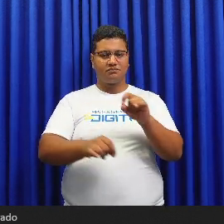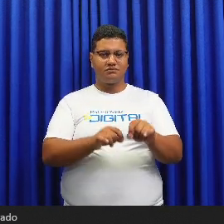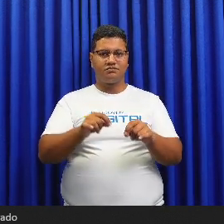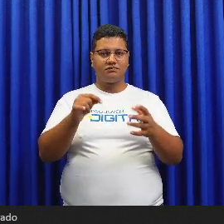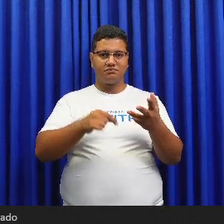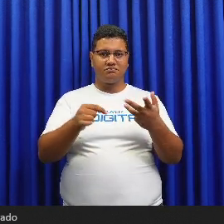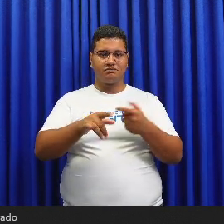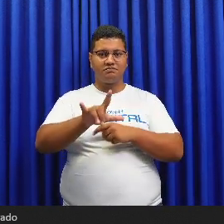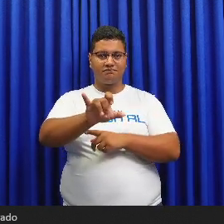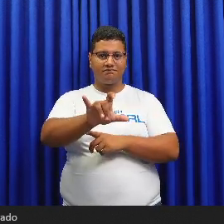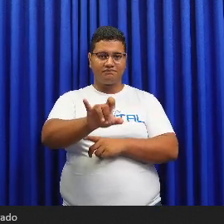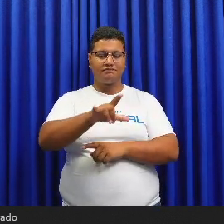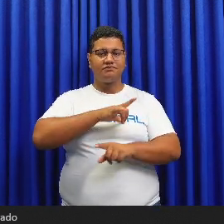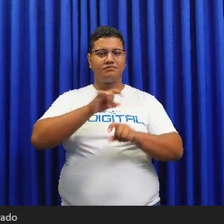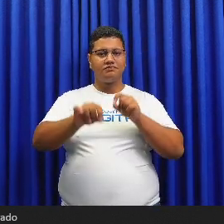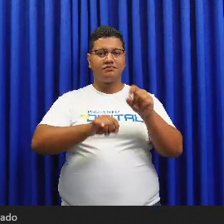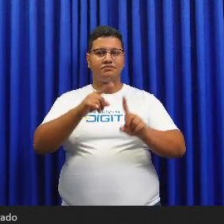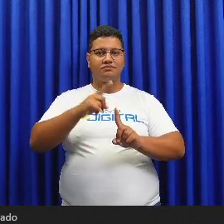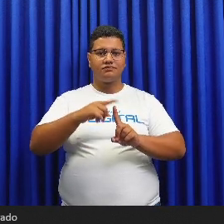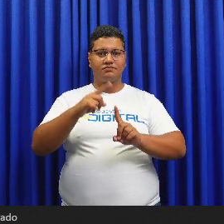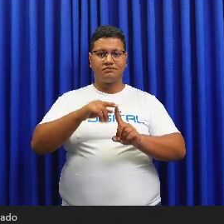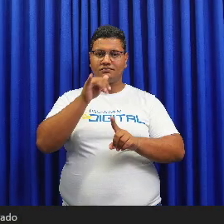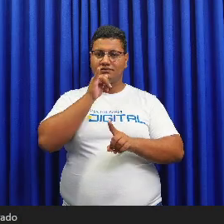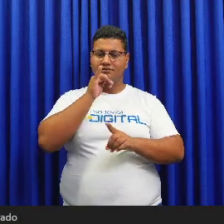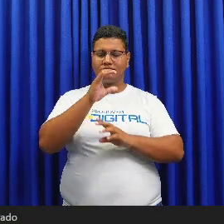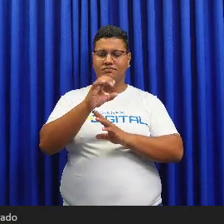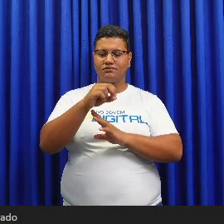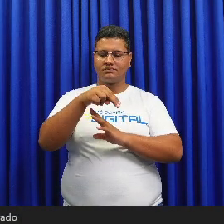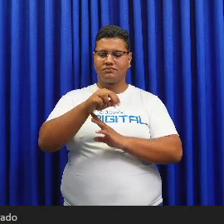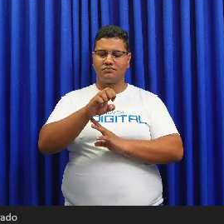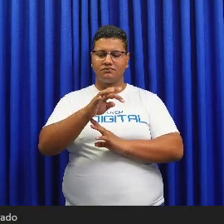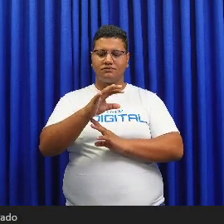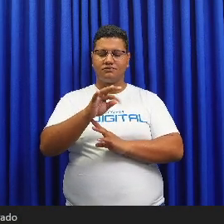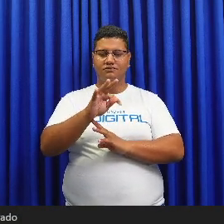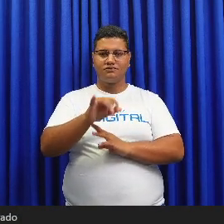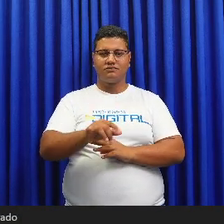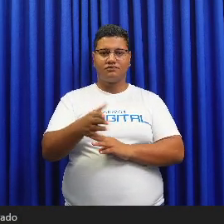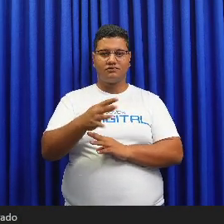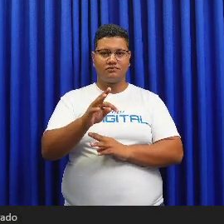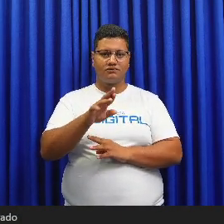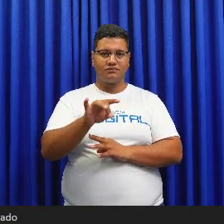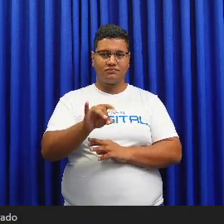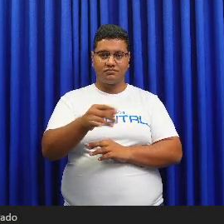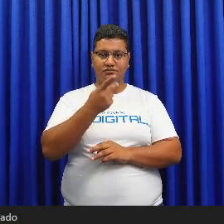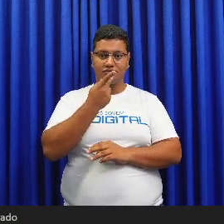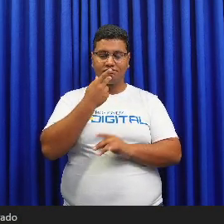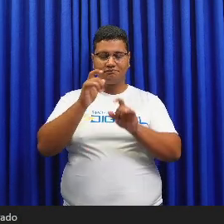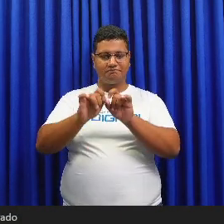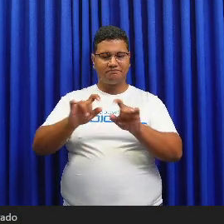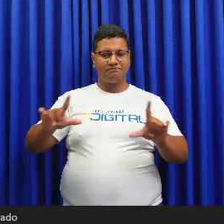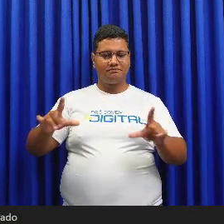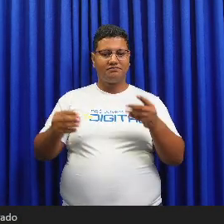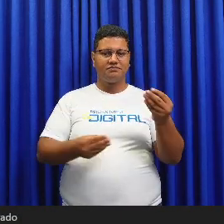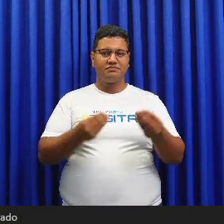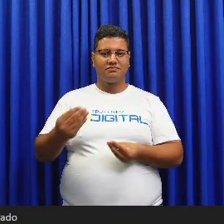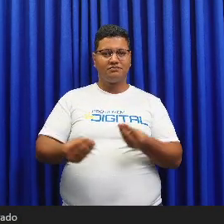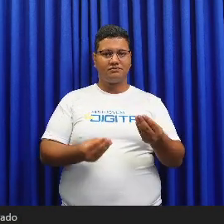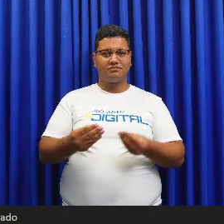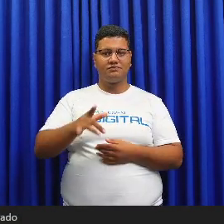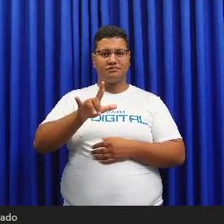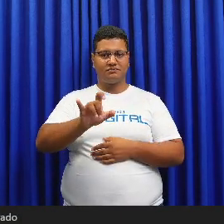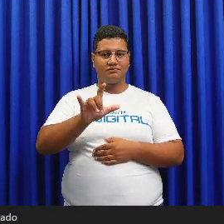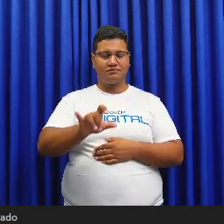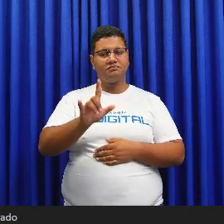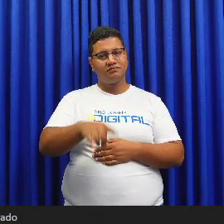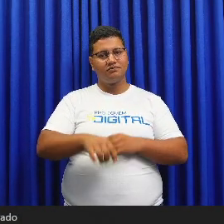aqui de Instagram e ele vai, tipo, aparecer como se fosse esse Connect Threads. Ele vai te levar para uma página de